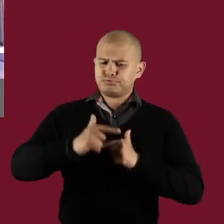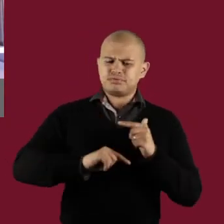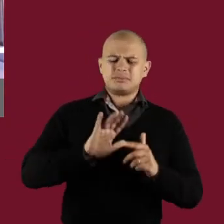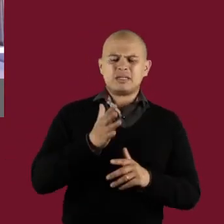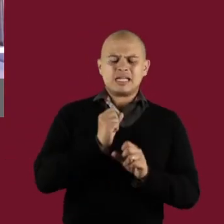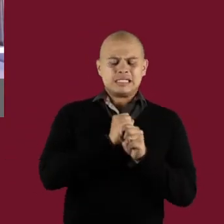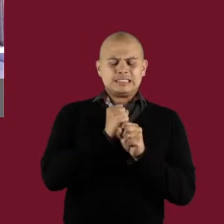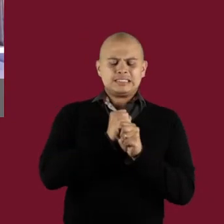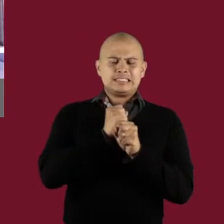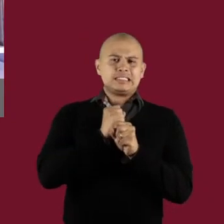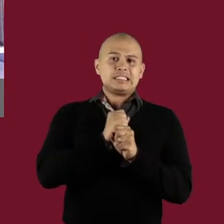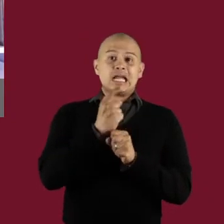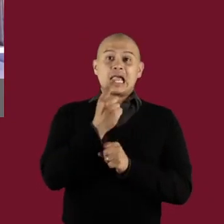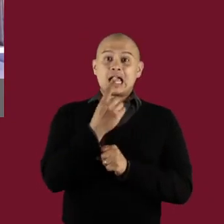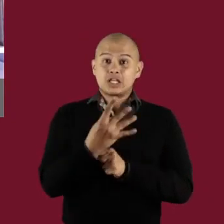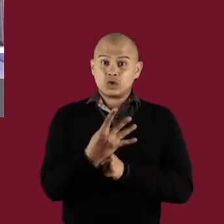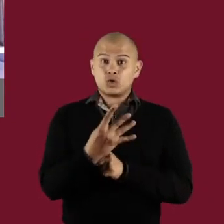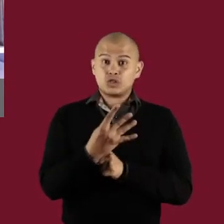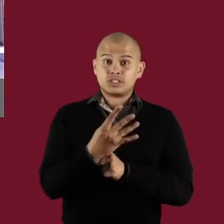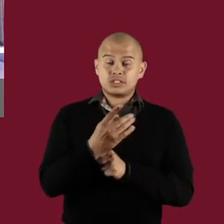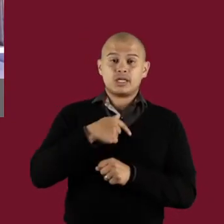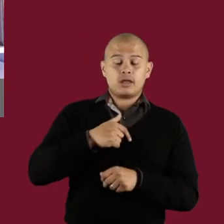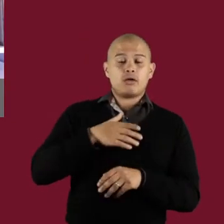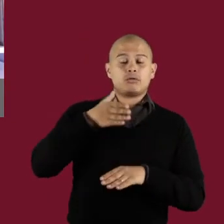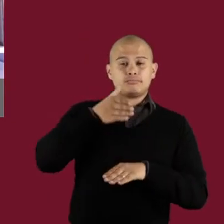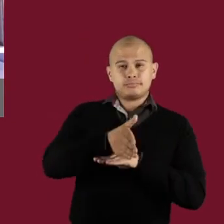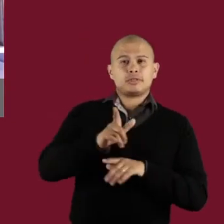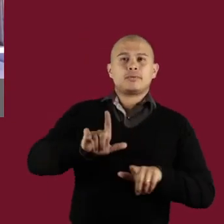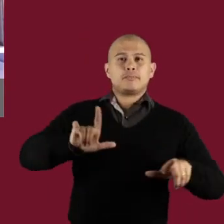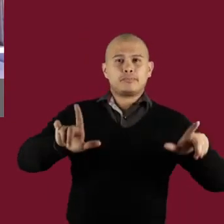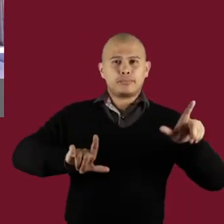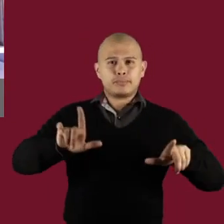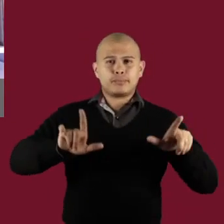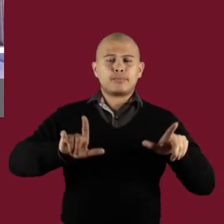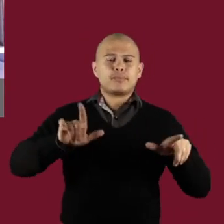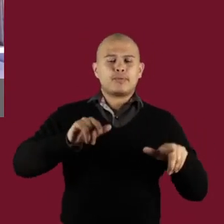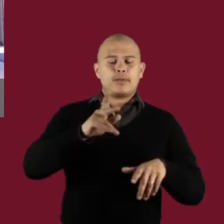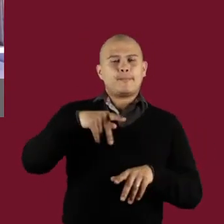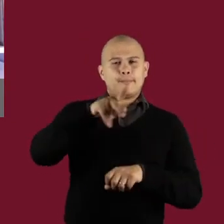anos na emissora nacional, portanto, tive um pouquinho mais de responsabilidade.